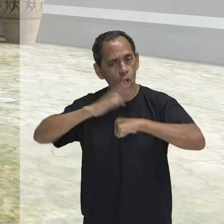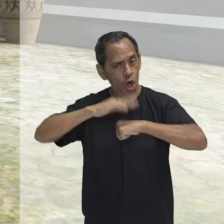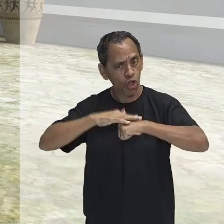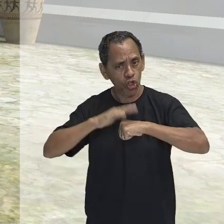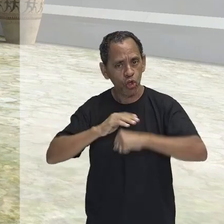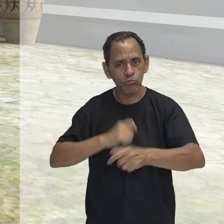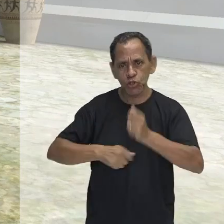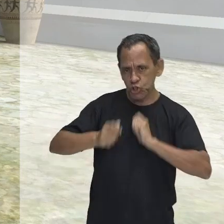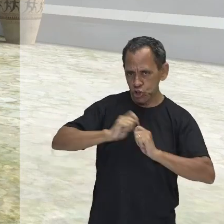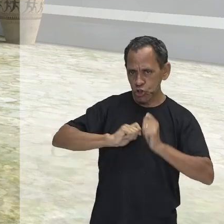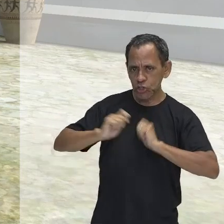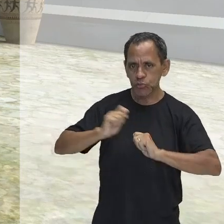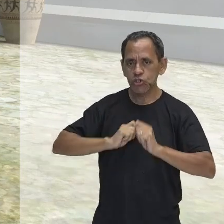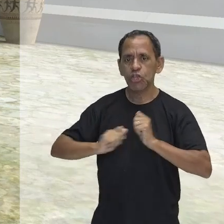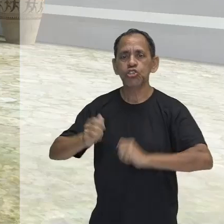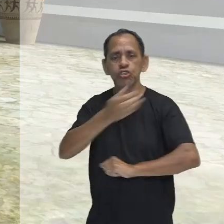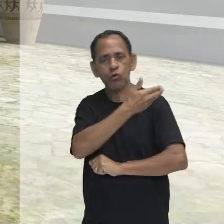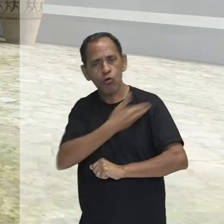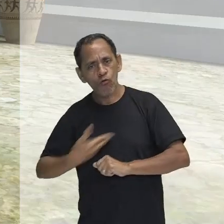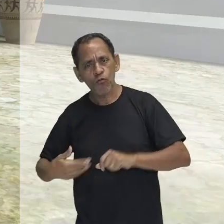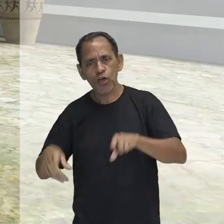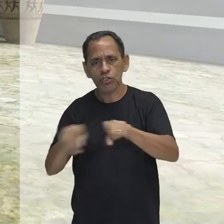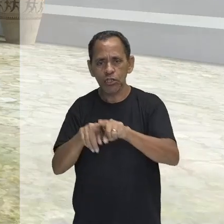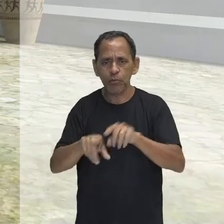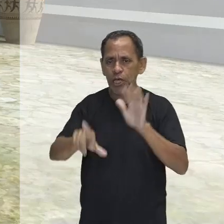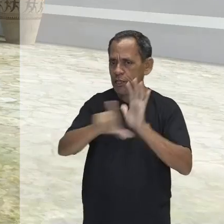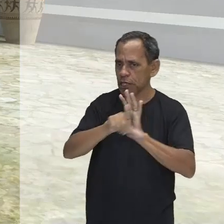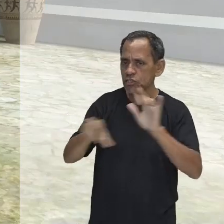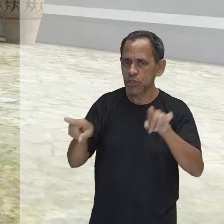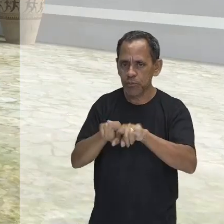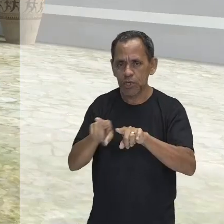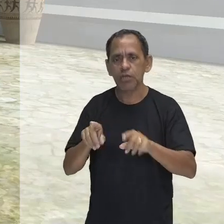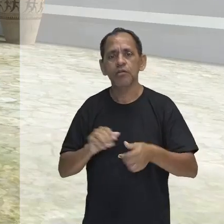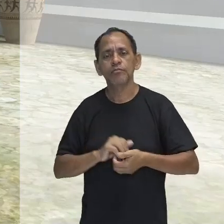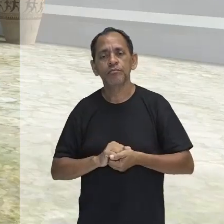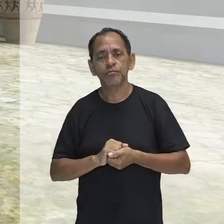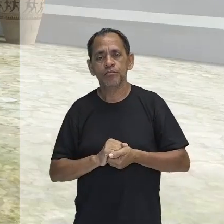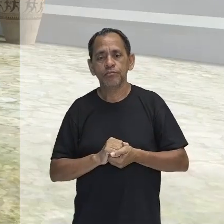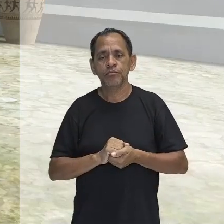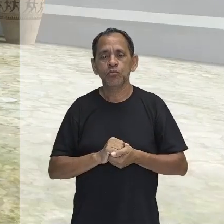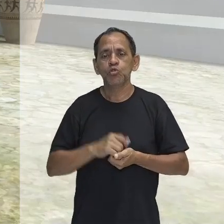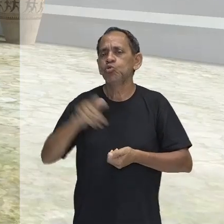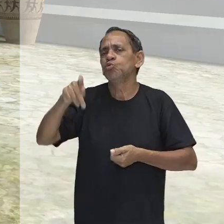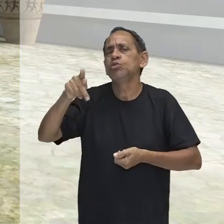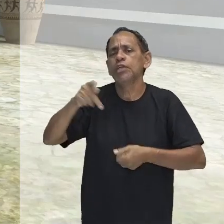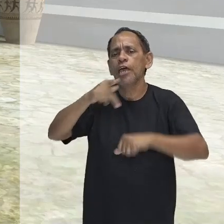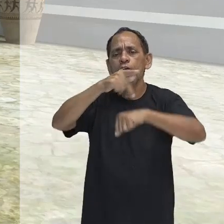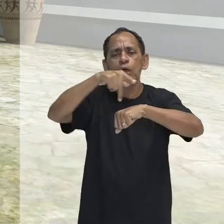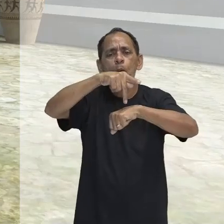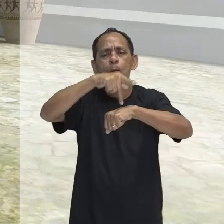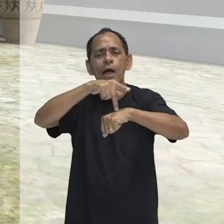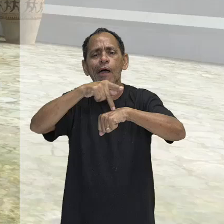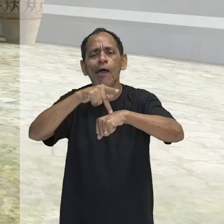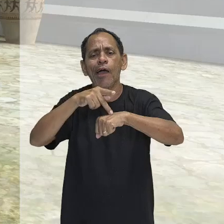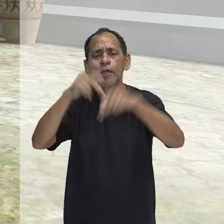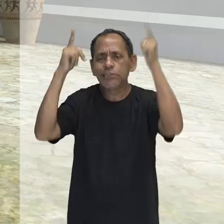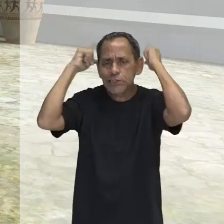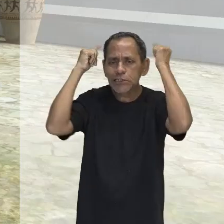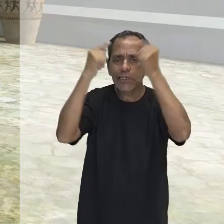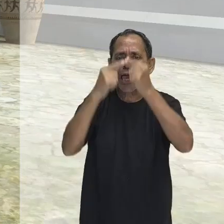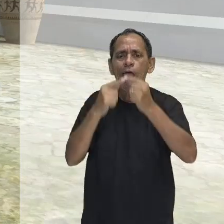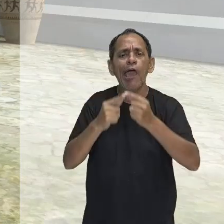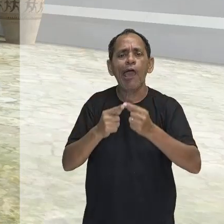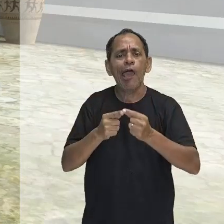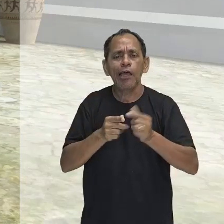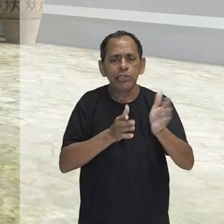era unificada, tá, gente? Nesse momento da história. A gente não tem um país, Grécia, um território unificado nesse momento